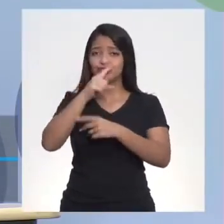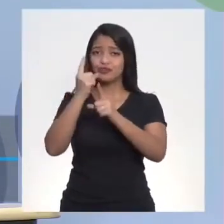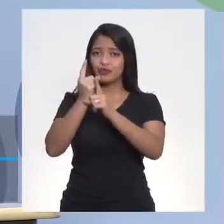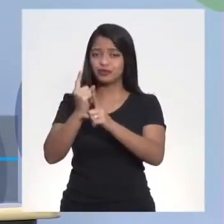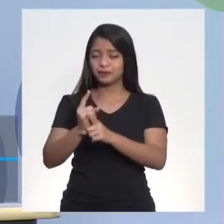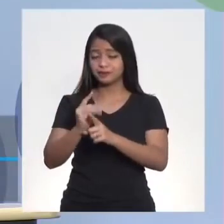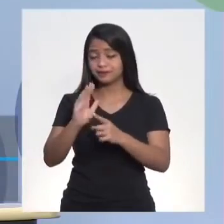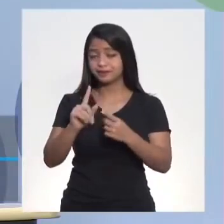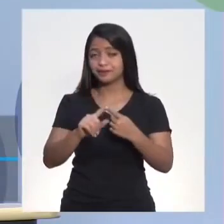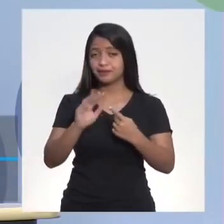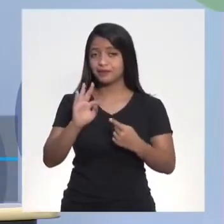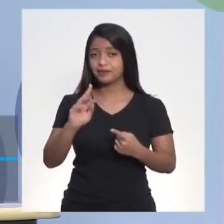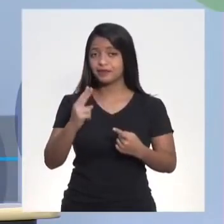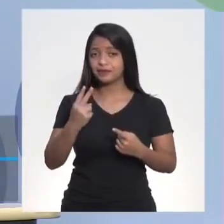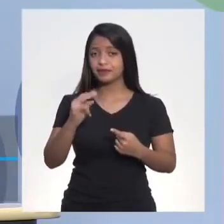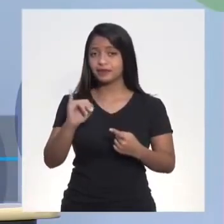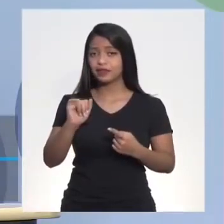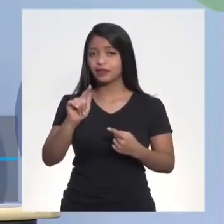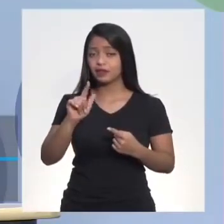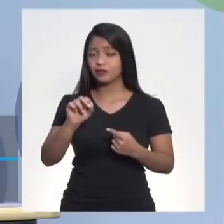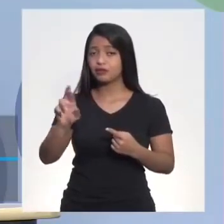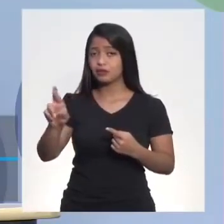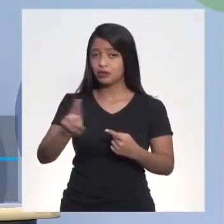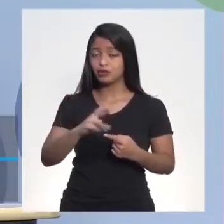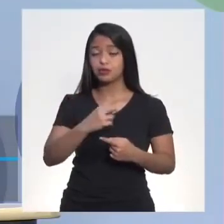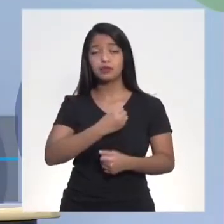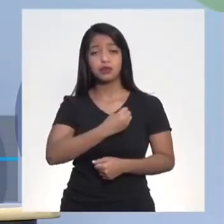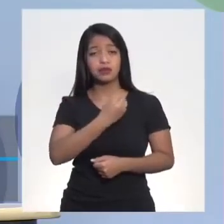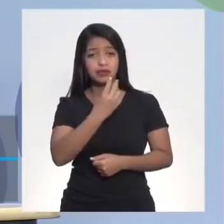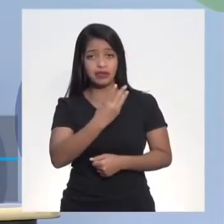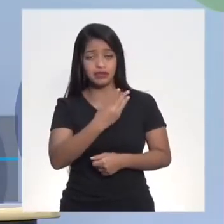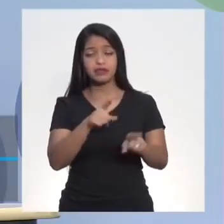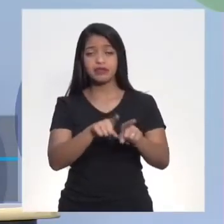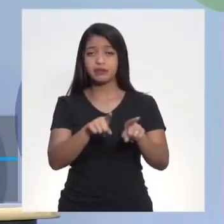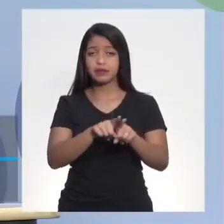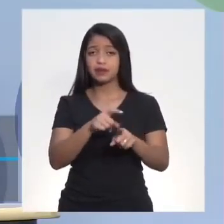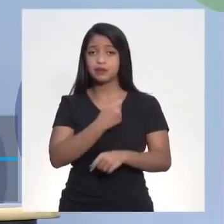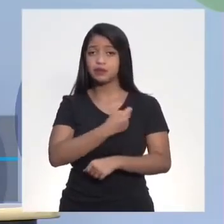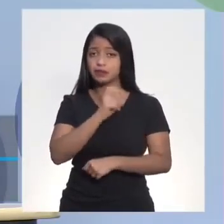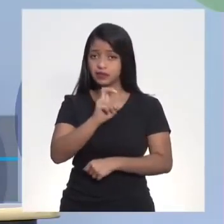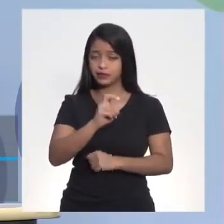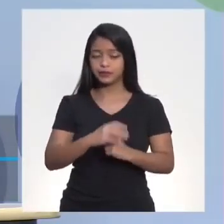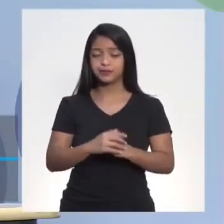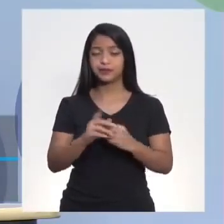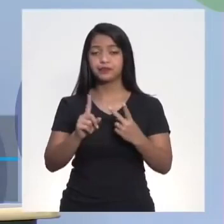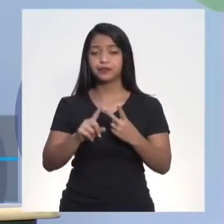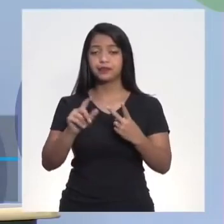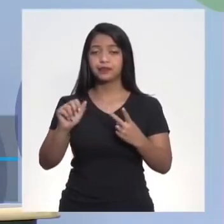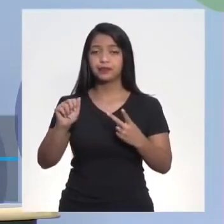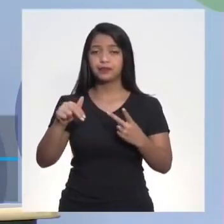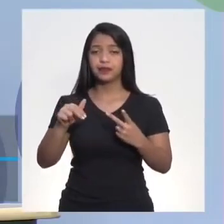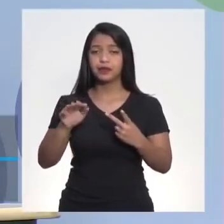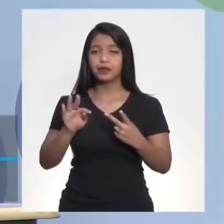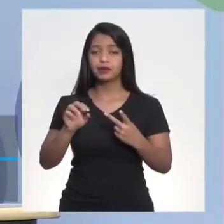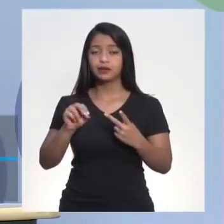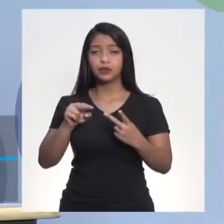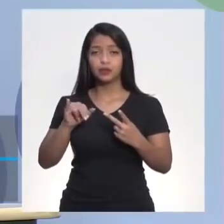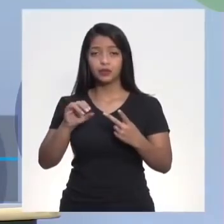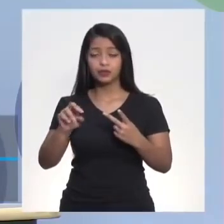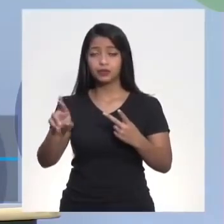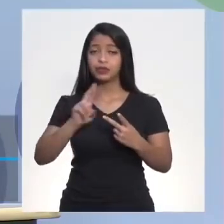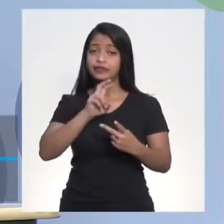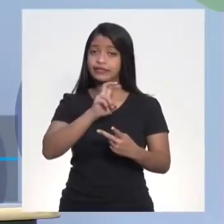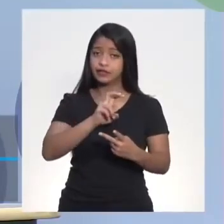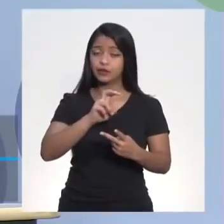O Tiago, ele colocou 3 e 5. O Antônio, 5 e 1. Rafaela e Gabriel